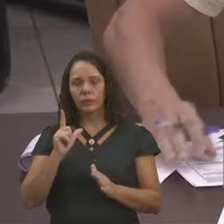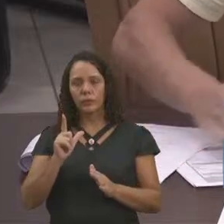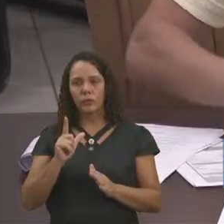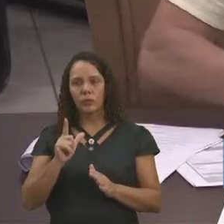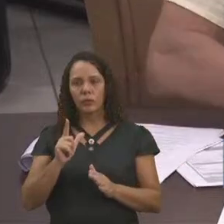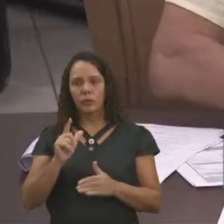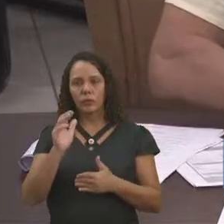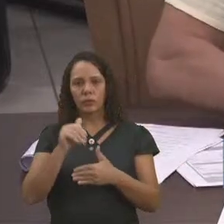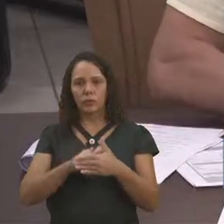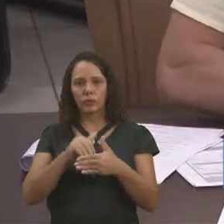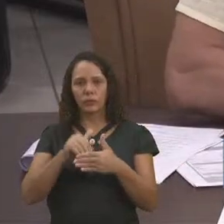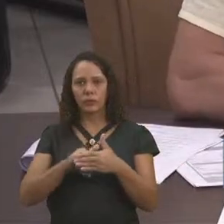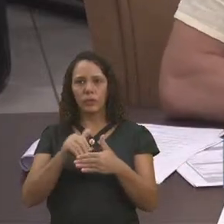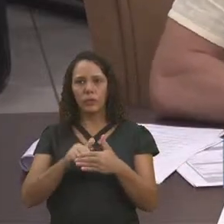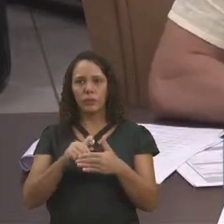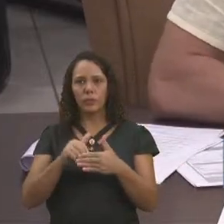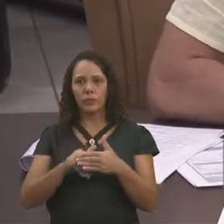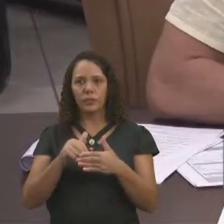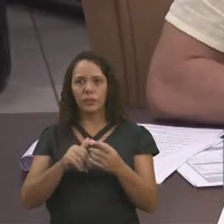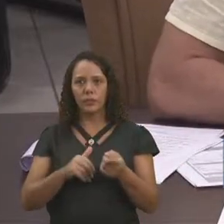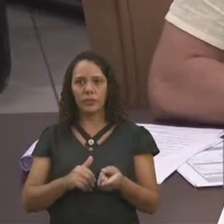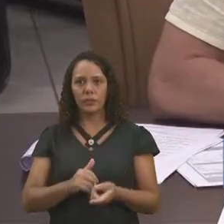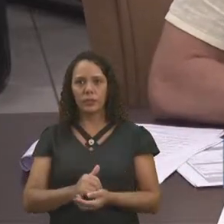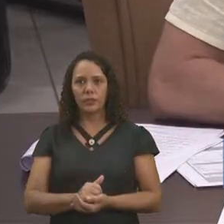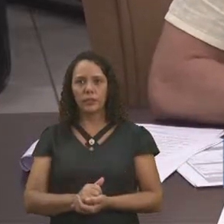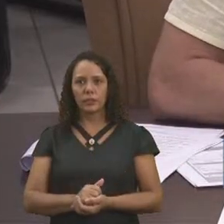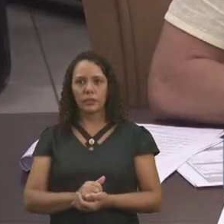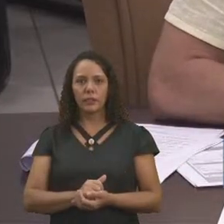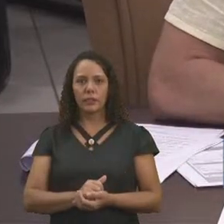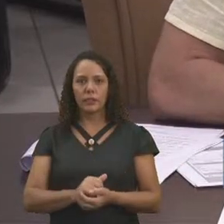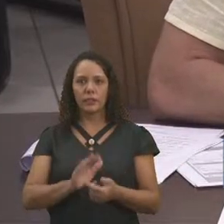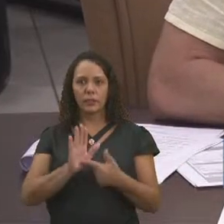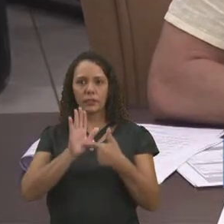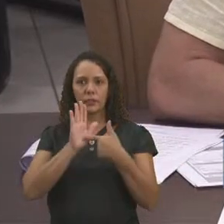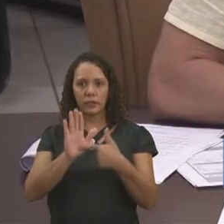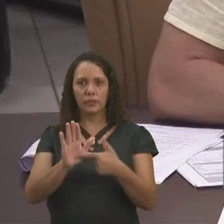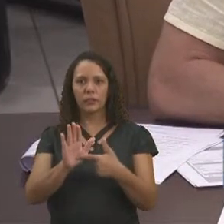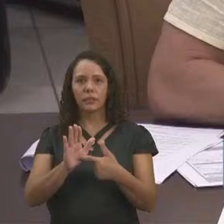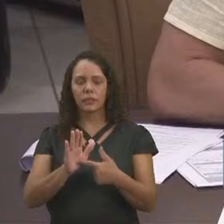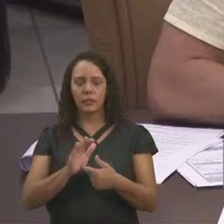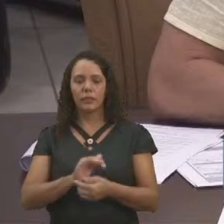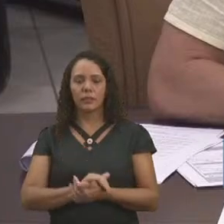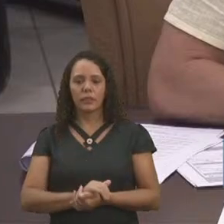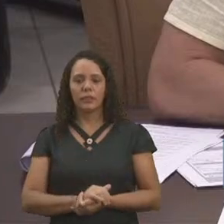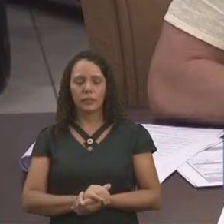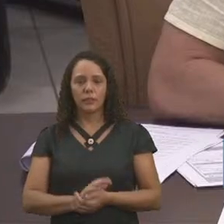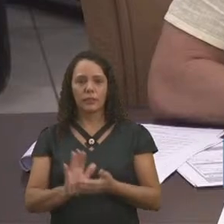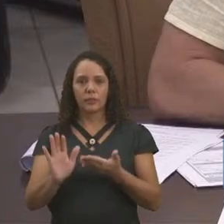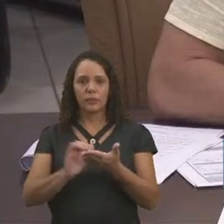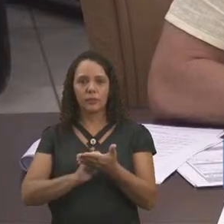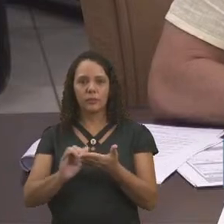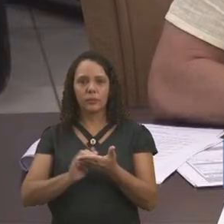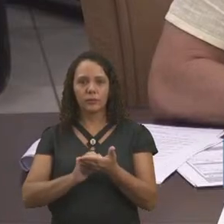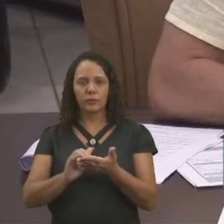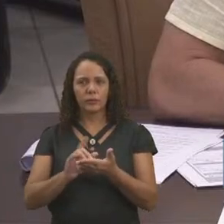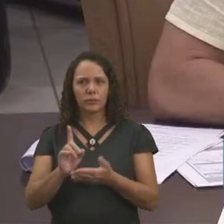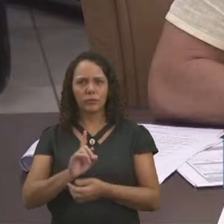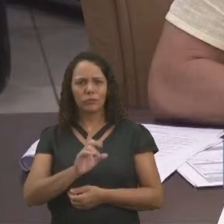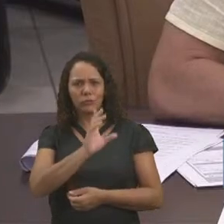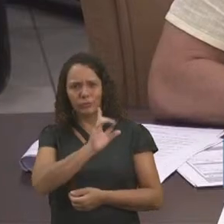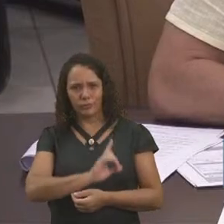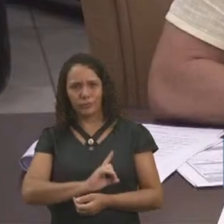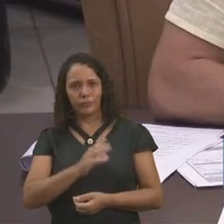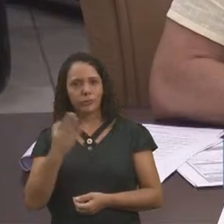eleição, nos foi apresentada aqui pelo secretário à época, pelo diretor à